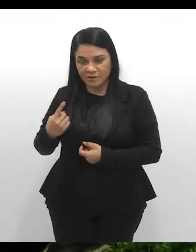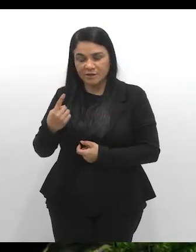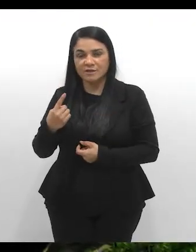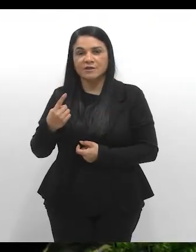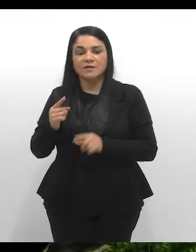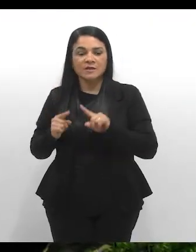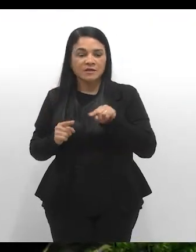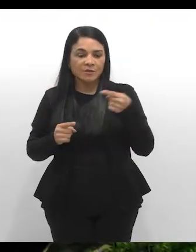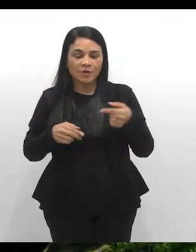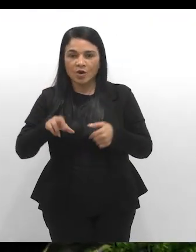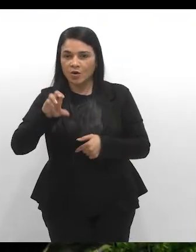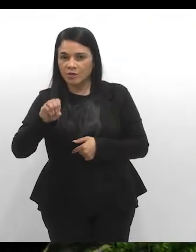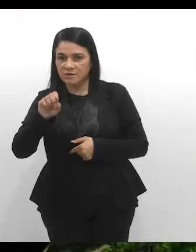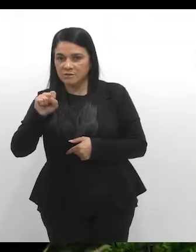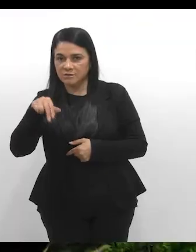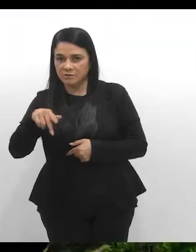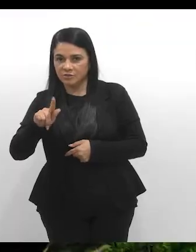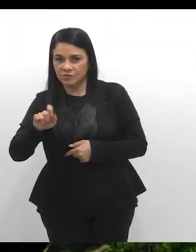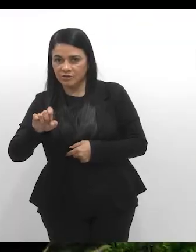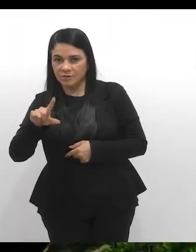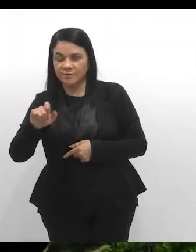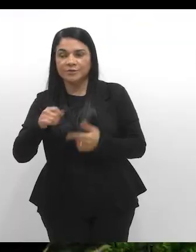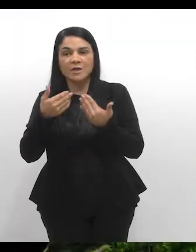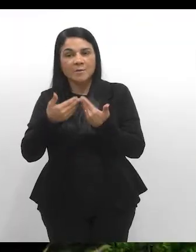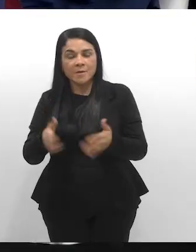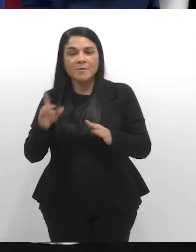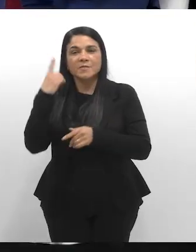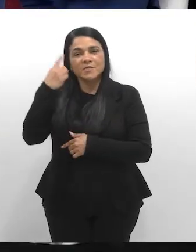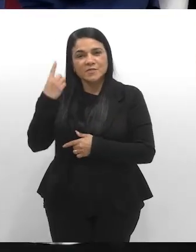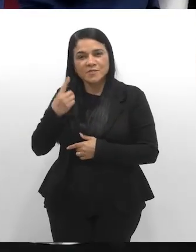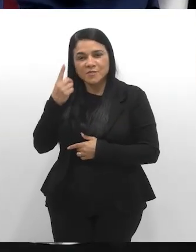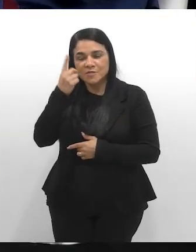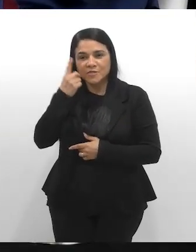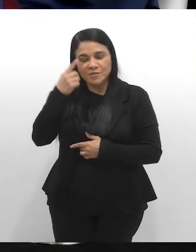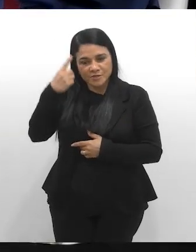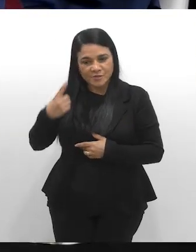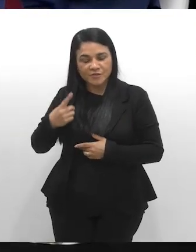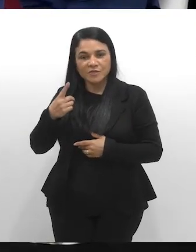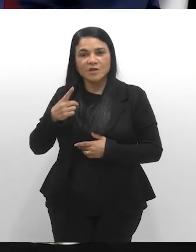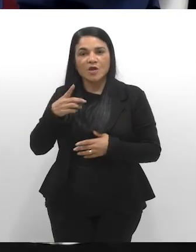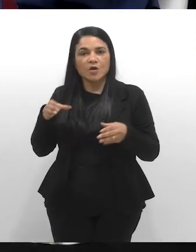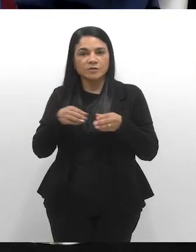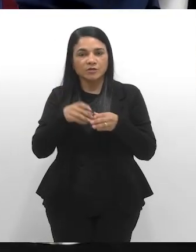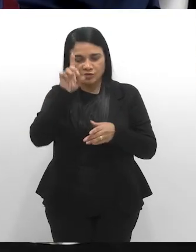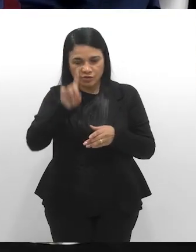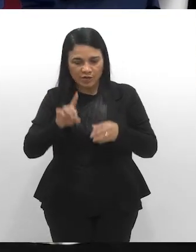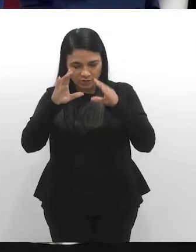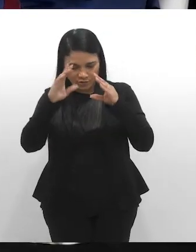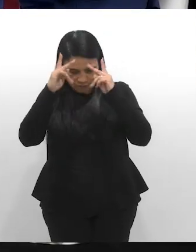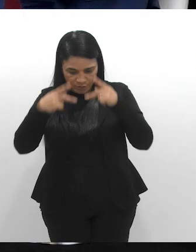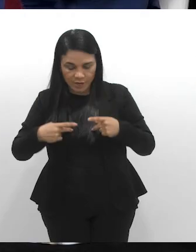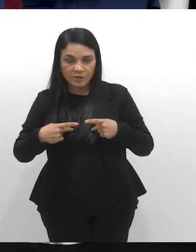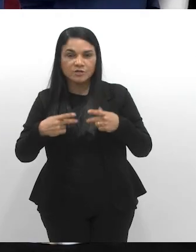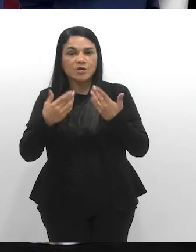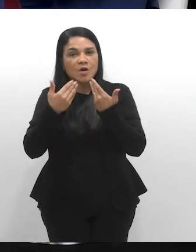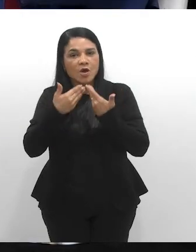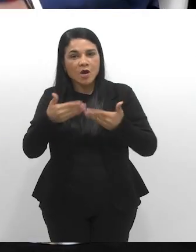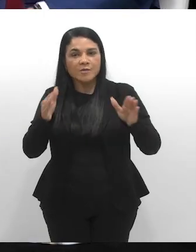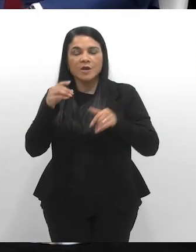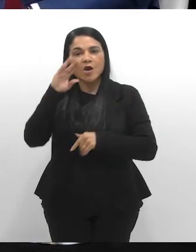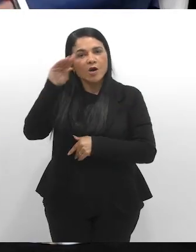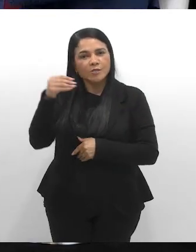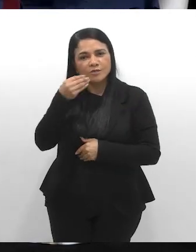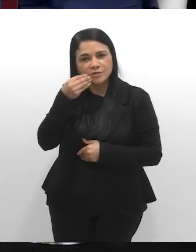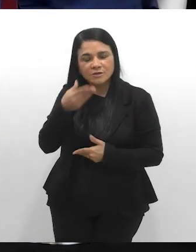deputada Dani Monteiro e depois à Rosângela. Mas, deputada, deixando aqui as portas abertas da Comissão de Direitos Humanos. Então, queria abrir